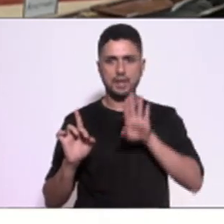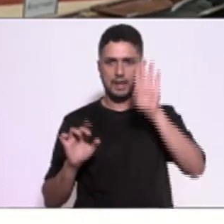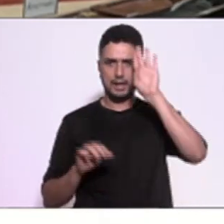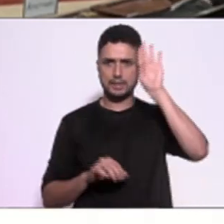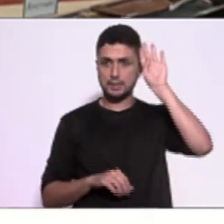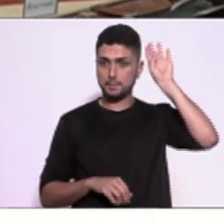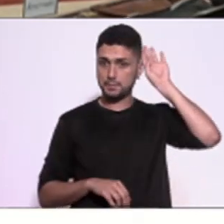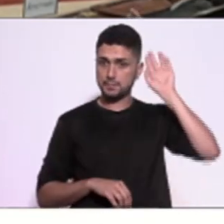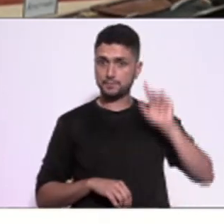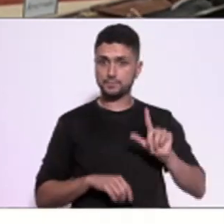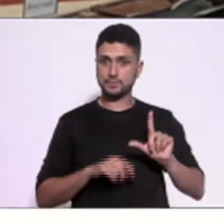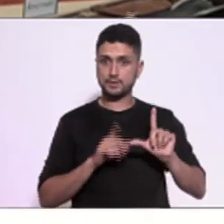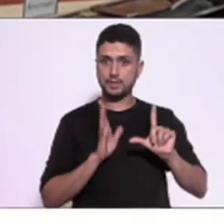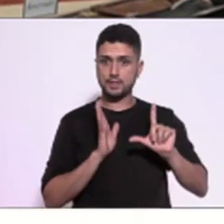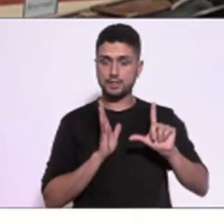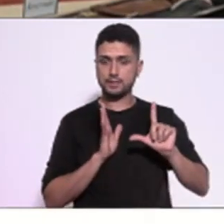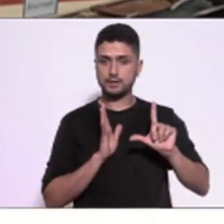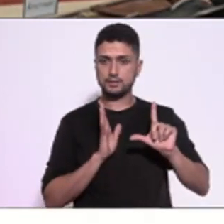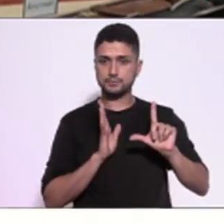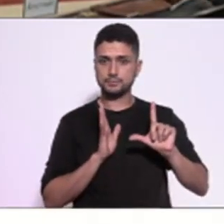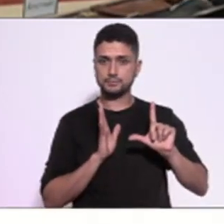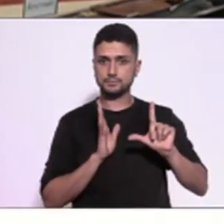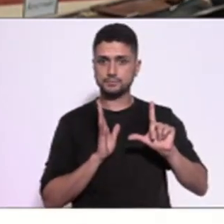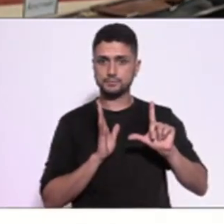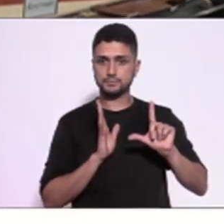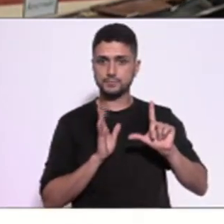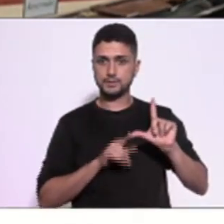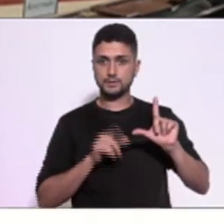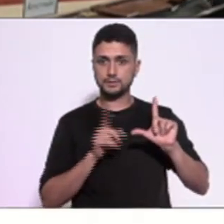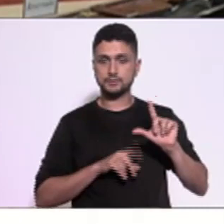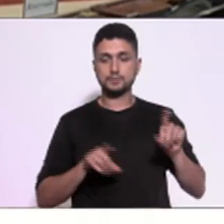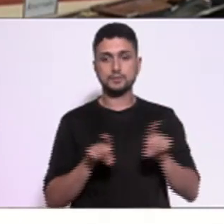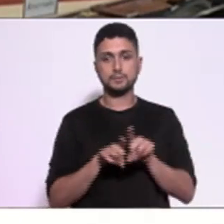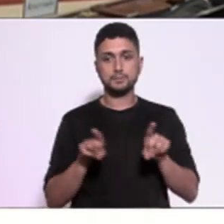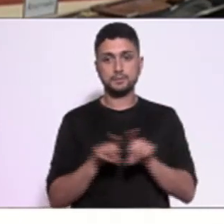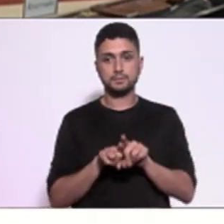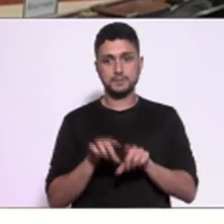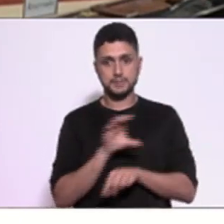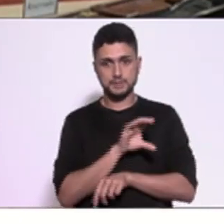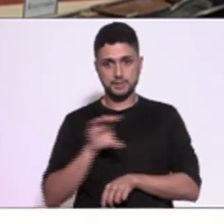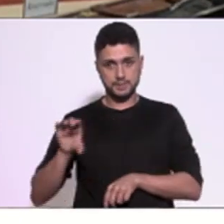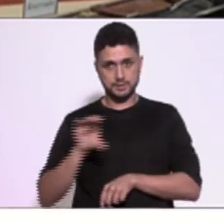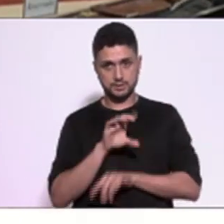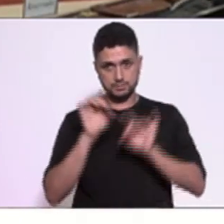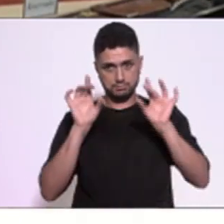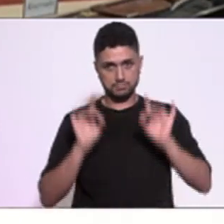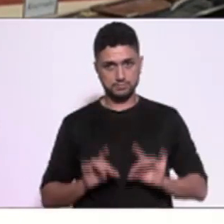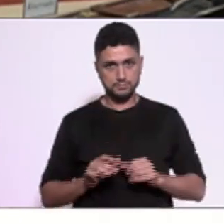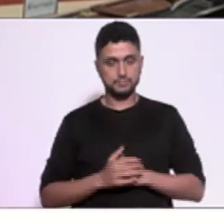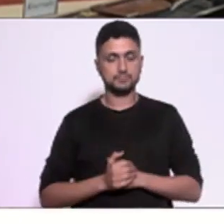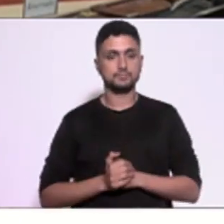de Letras e da Academia Brasileira de Ciências.